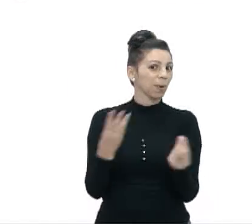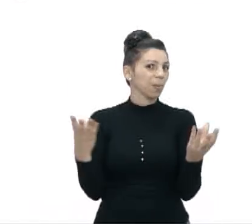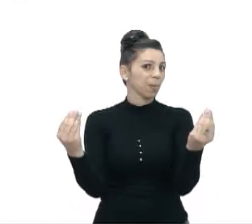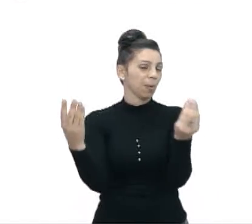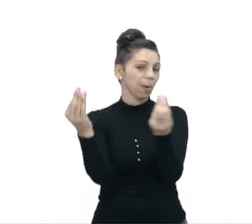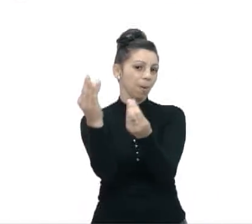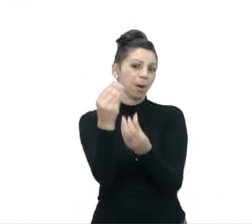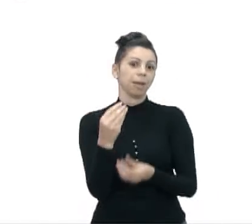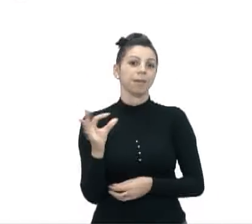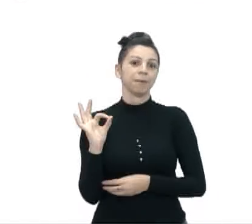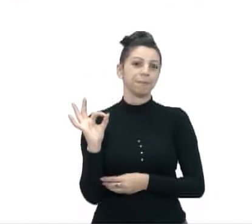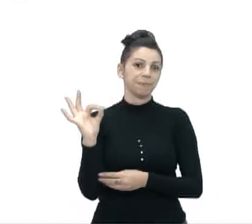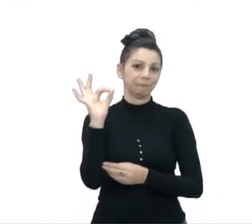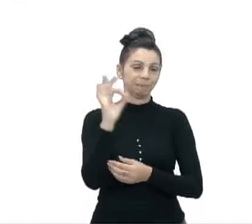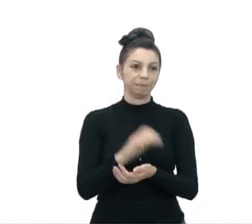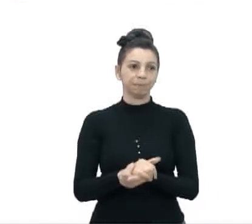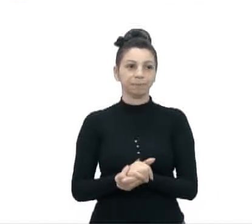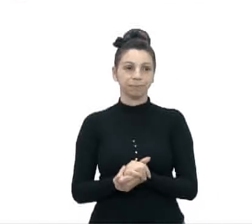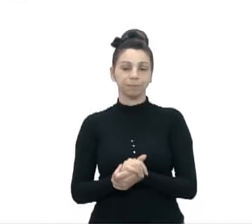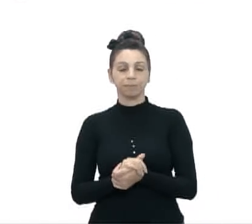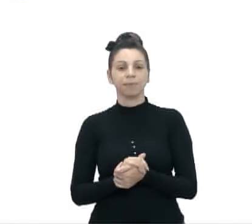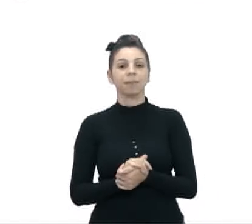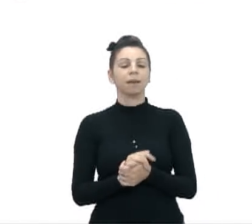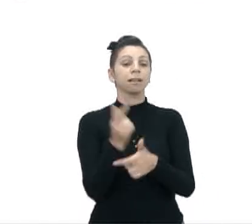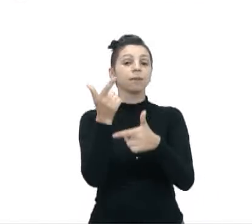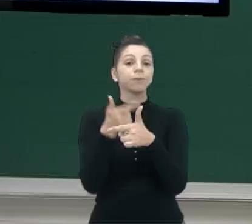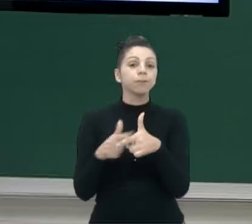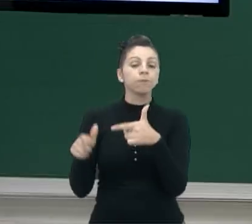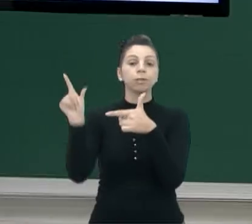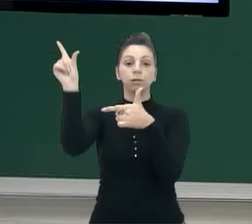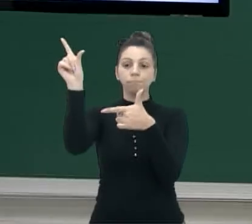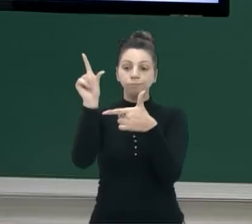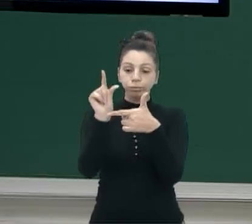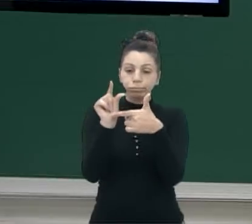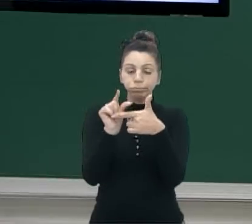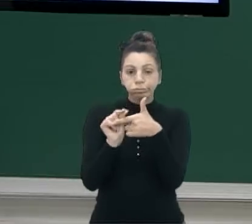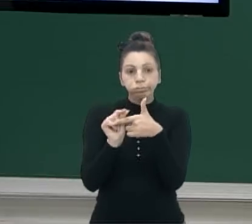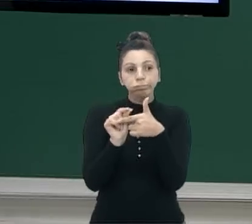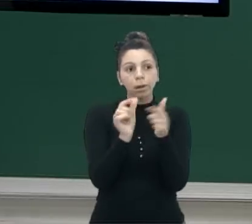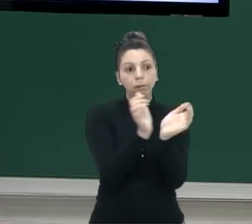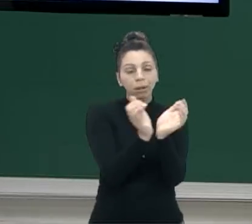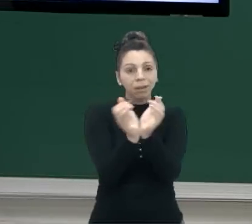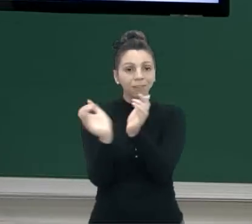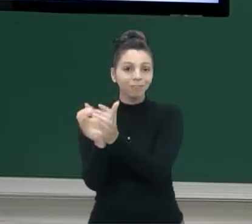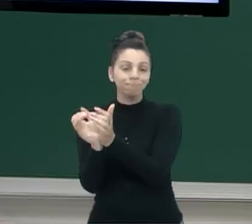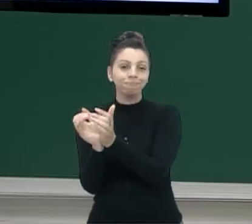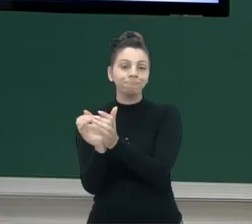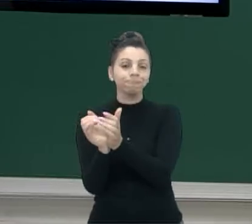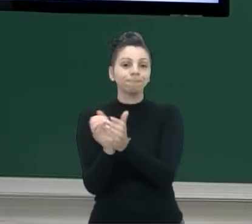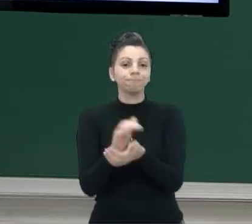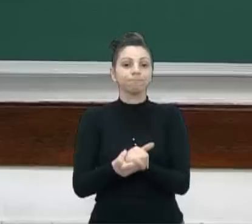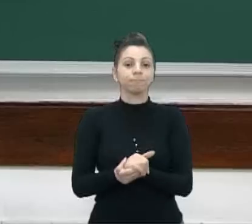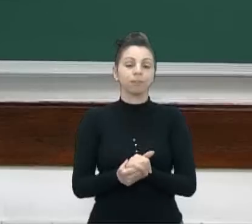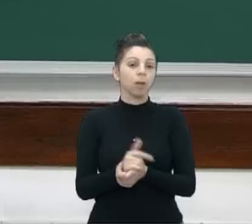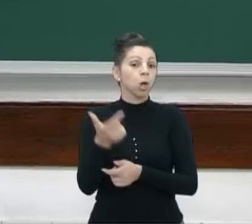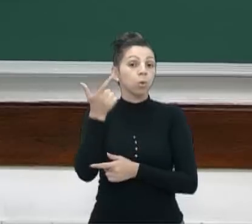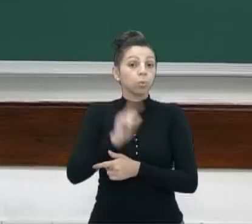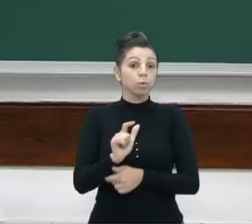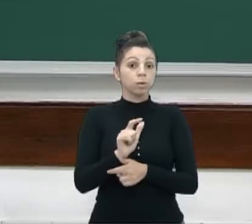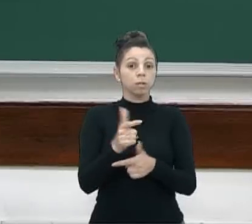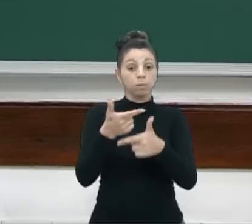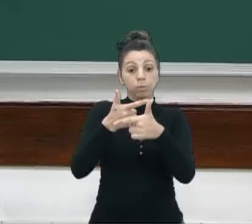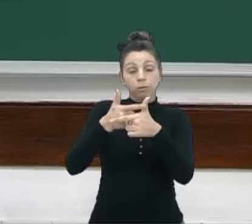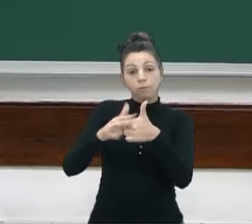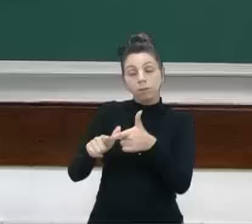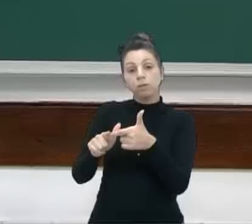Mesmo assim, ó, se eu dividir em partes menores, eu ainda vou ter moeda sobrando que eu não consigo dividir